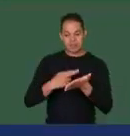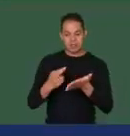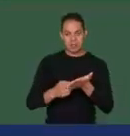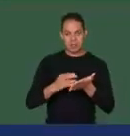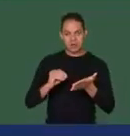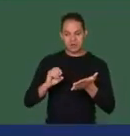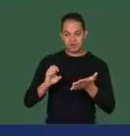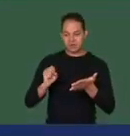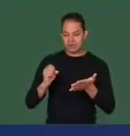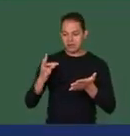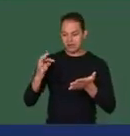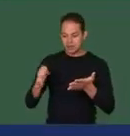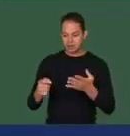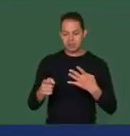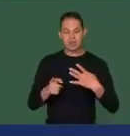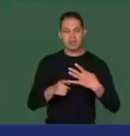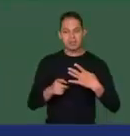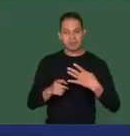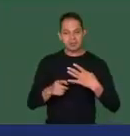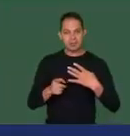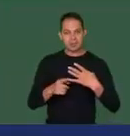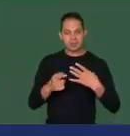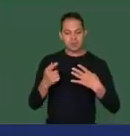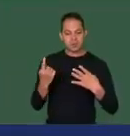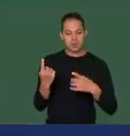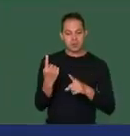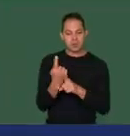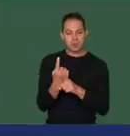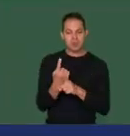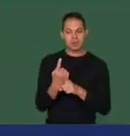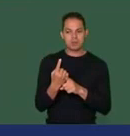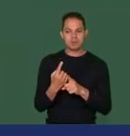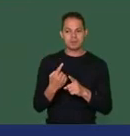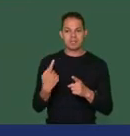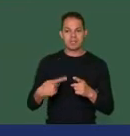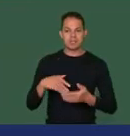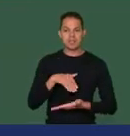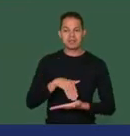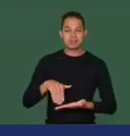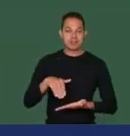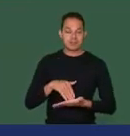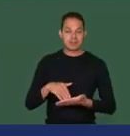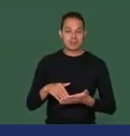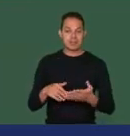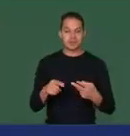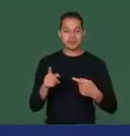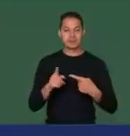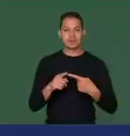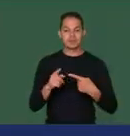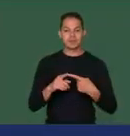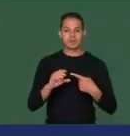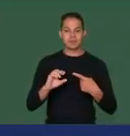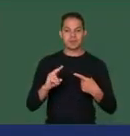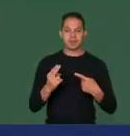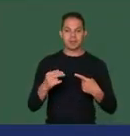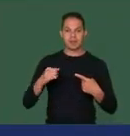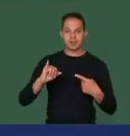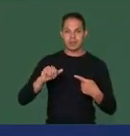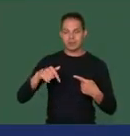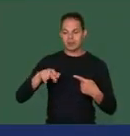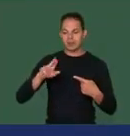Oeste e mais um que a gente teve acesso aqui à Secretaria da Casa que nos passou. Deputado Chiquinho